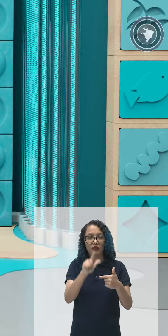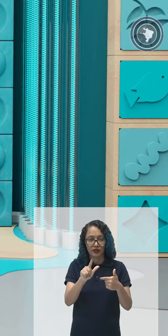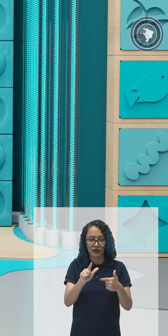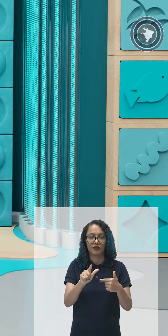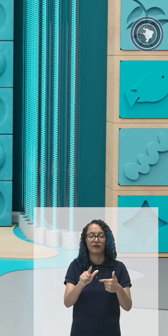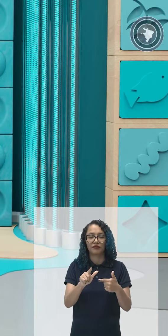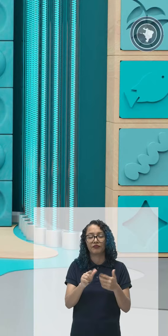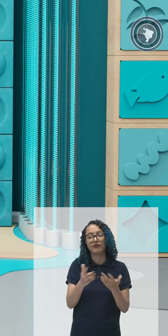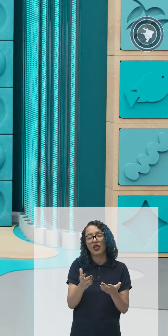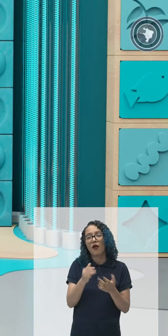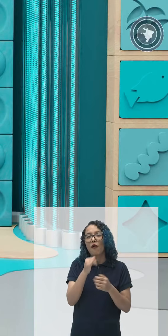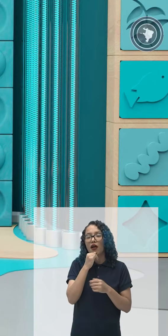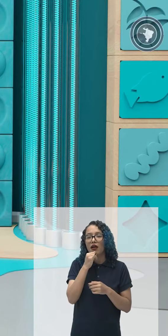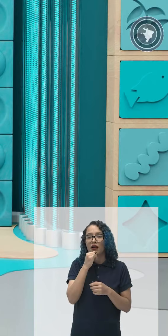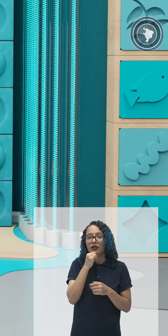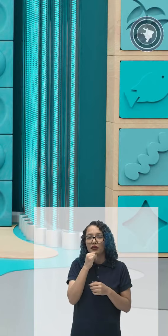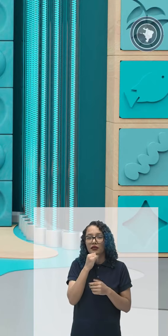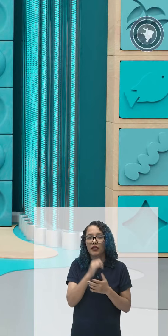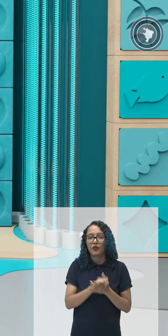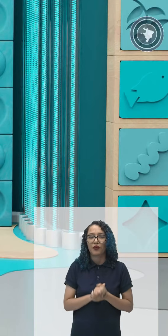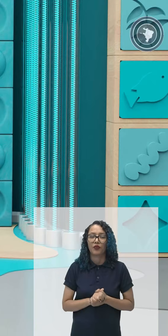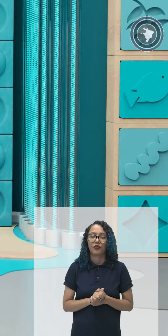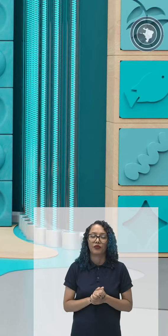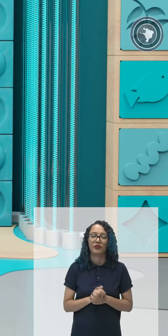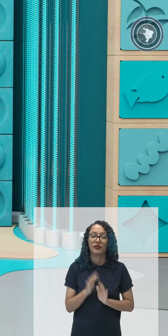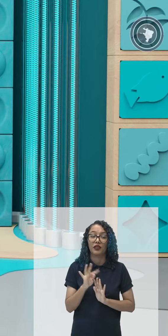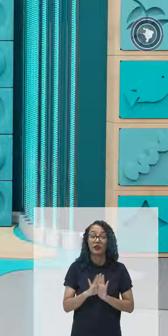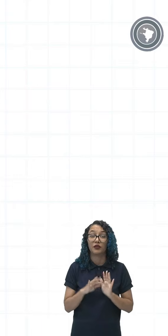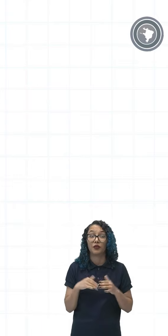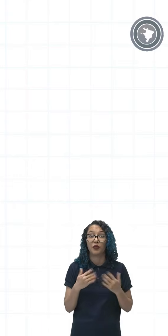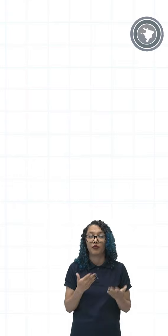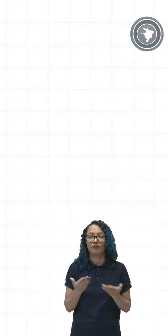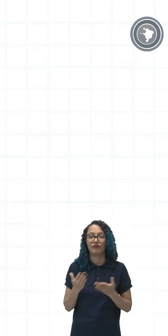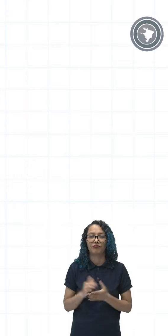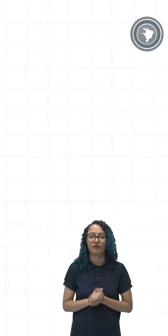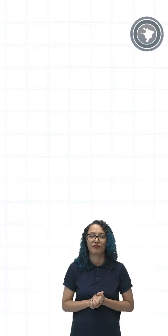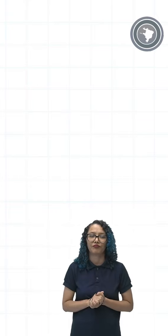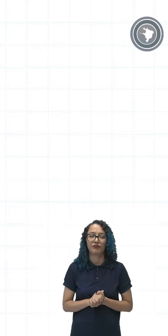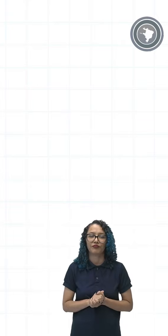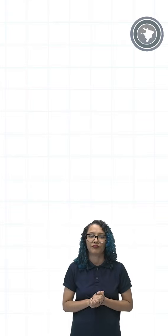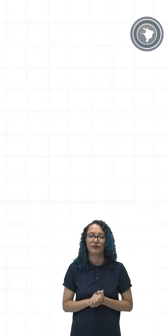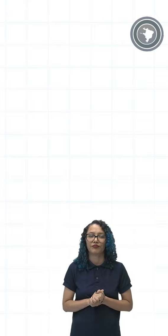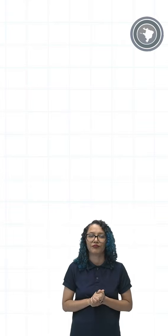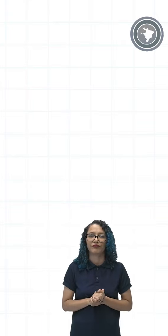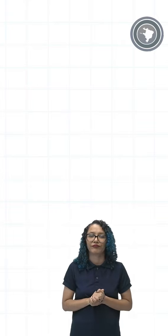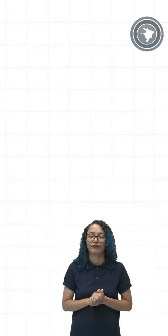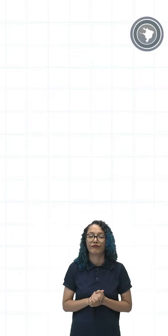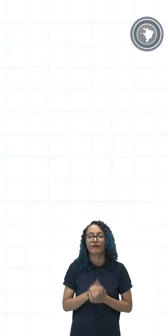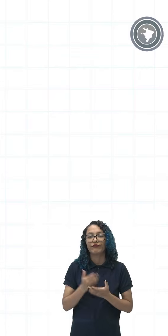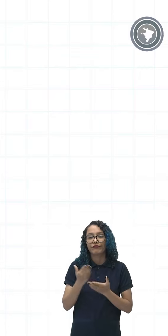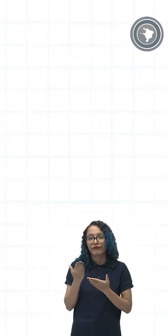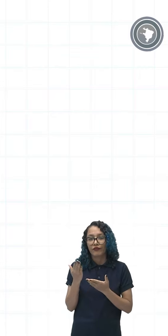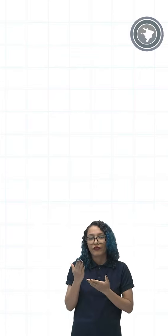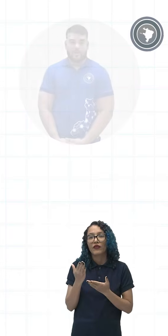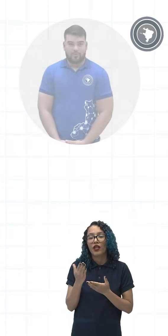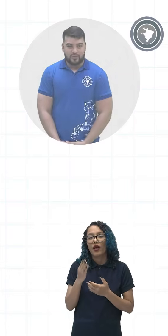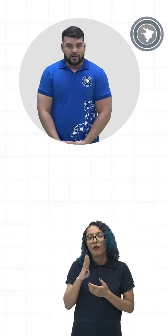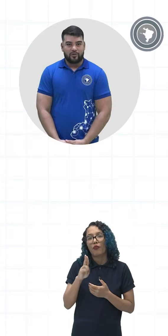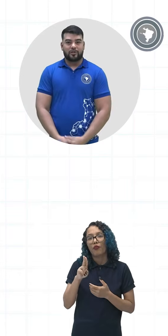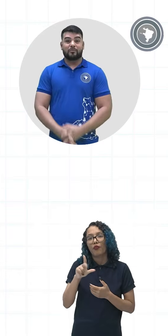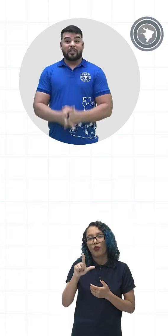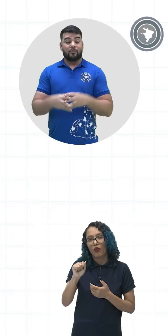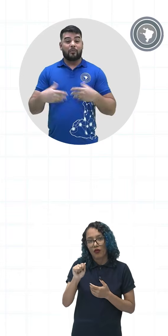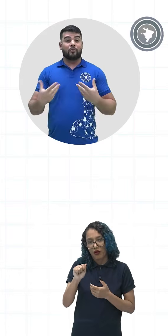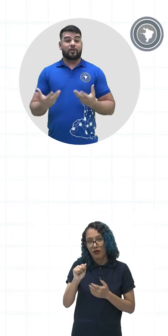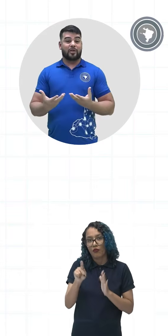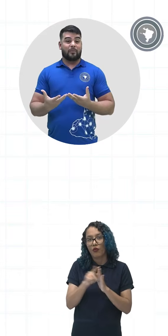um exemplo de texto injuntivo, olha só, colocando aqui para vocês, é exatamente a bula de remédio. Então,